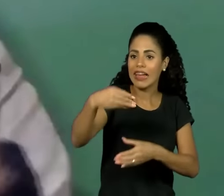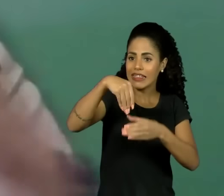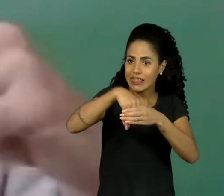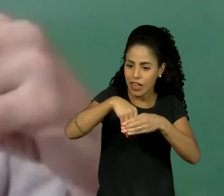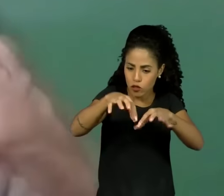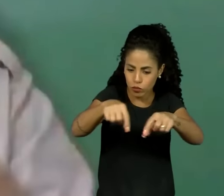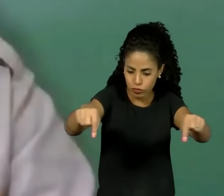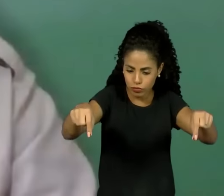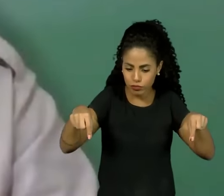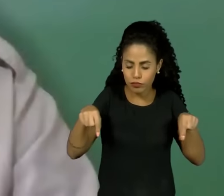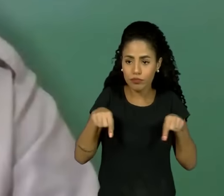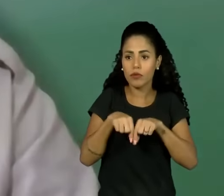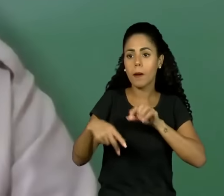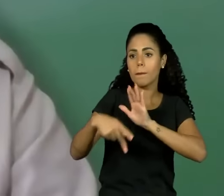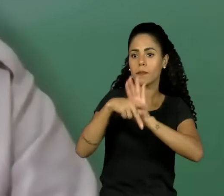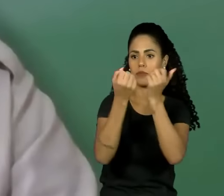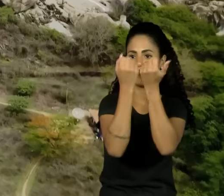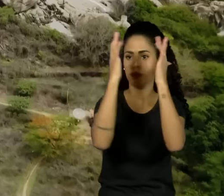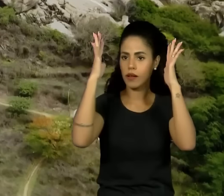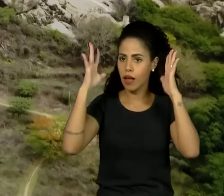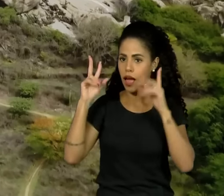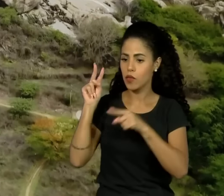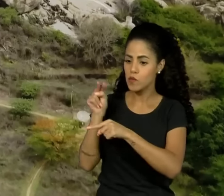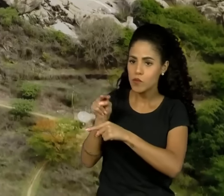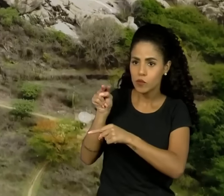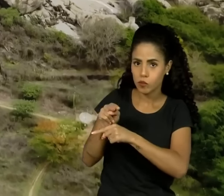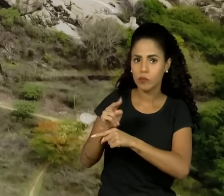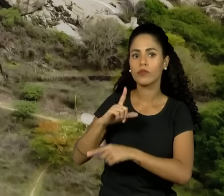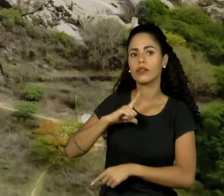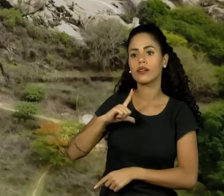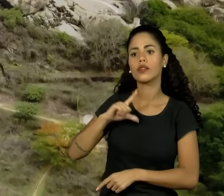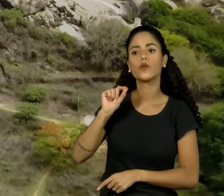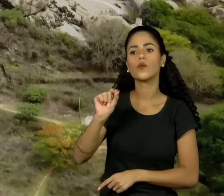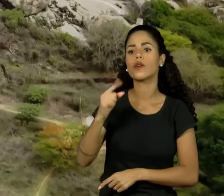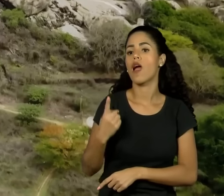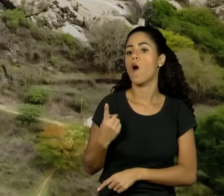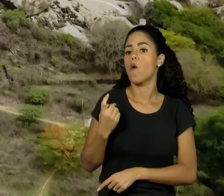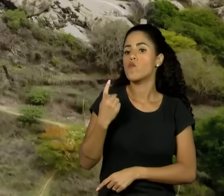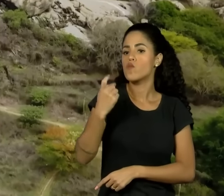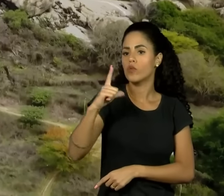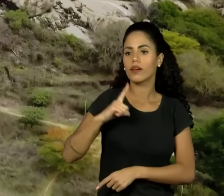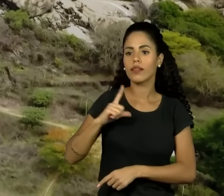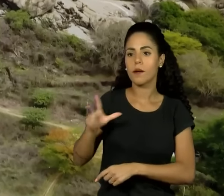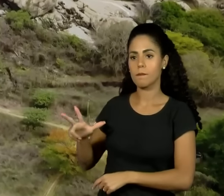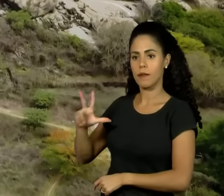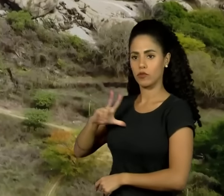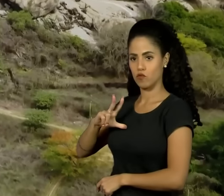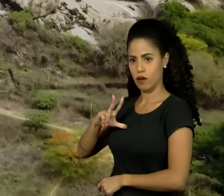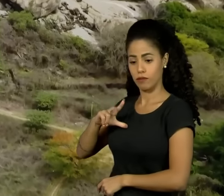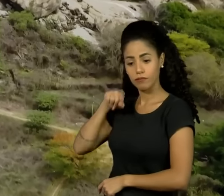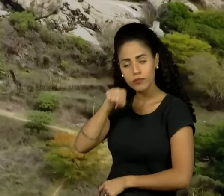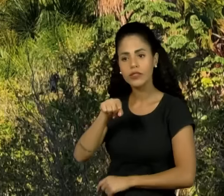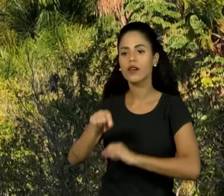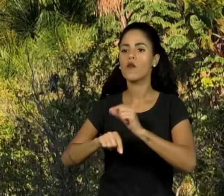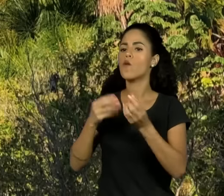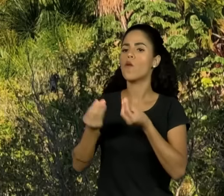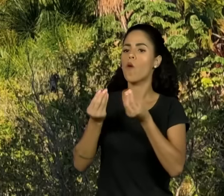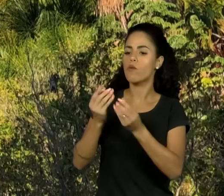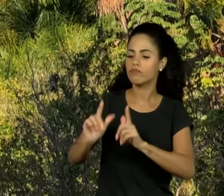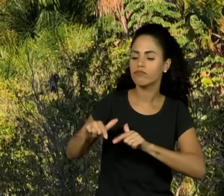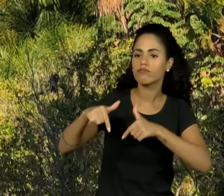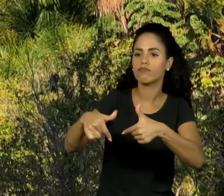Sistema Nacional de Unidades de Conservação, que é a única categoria que é privada. Então, ela parte, né,